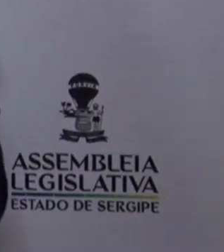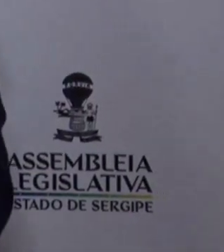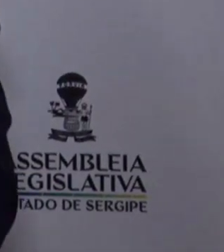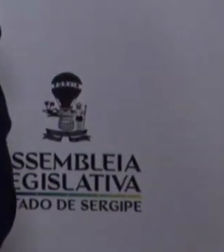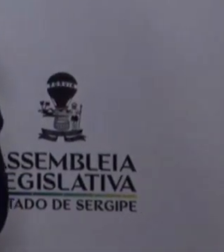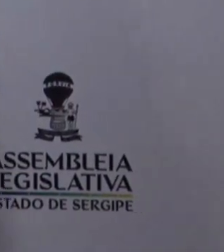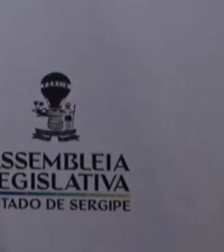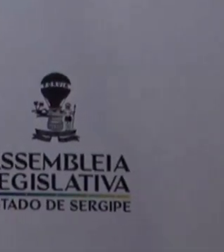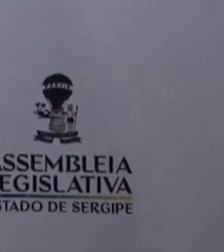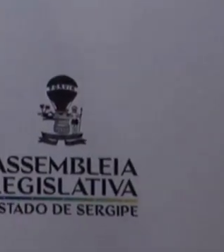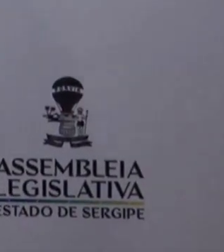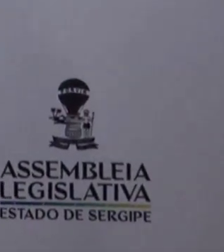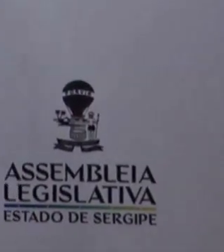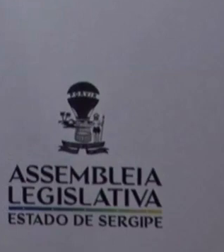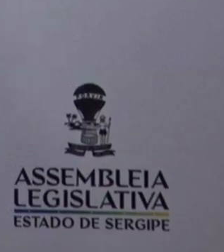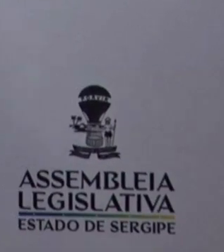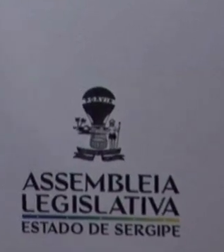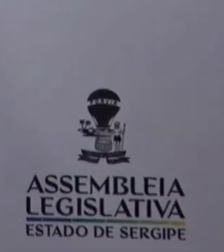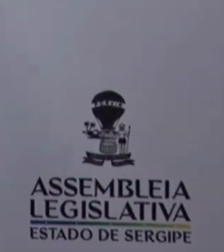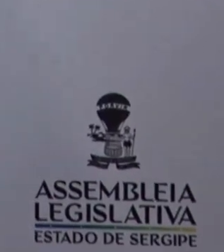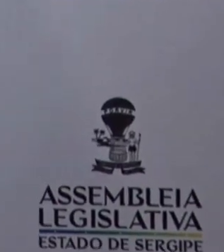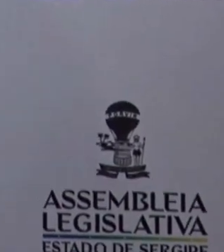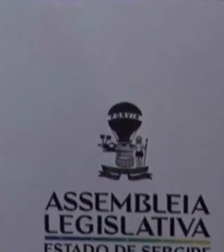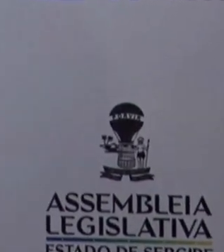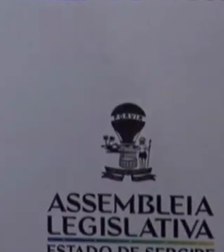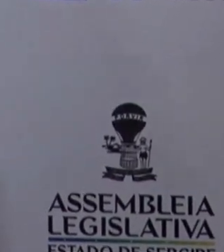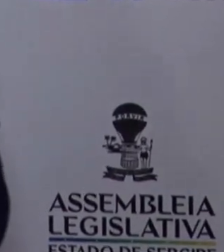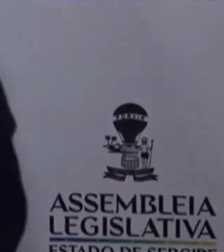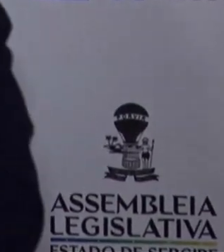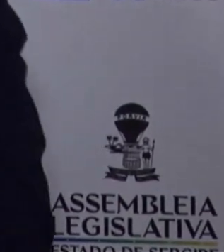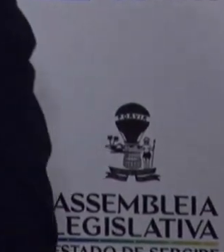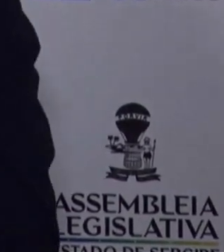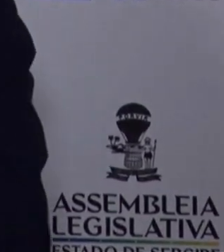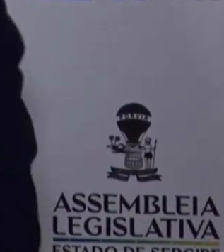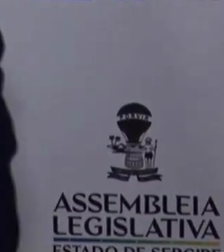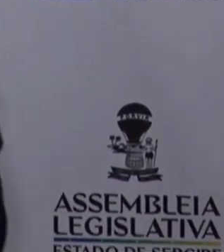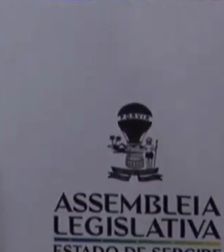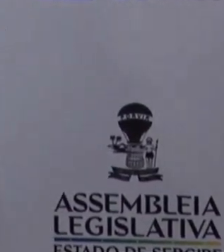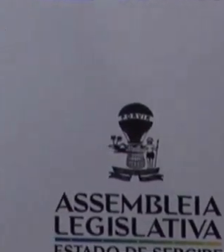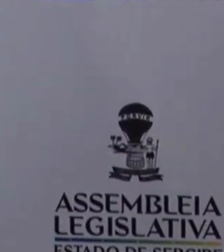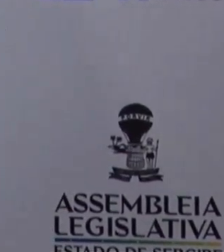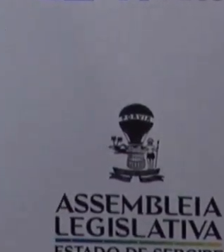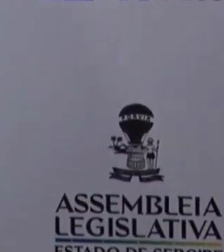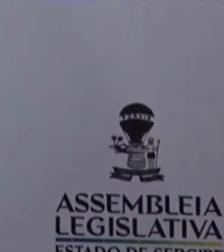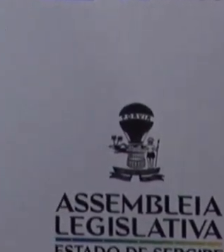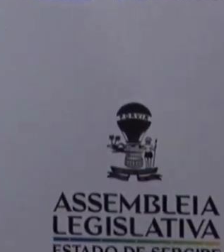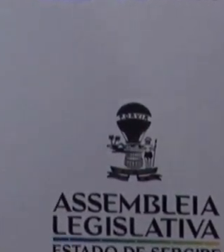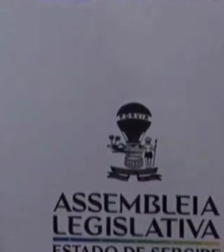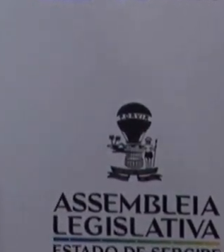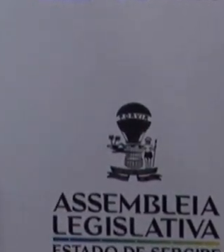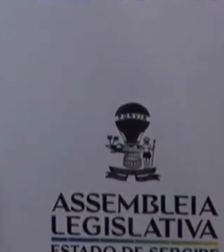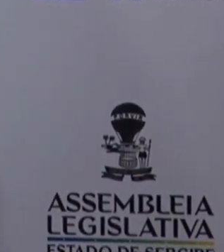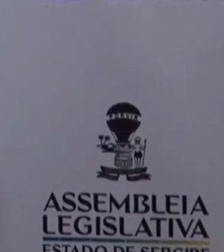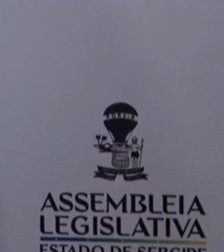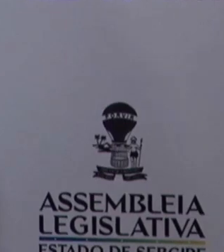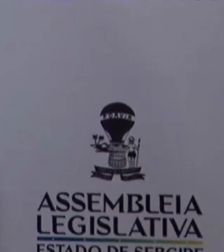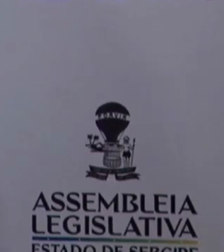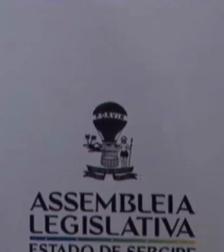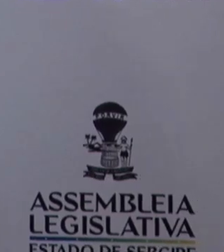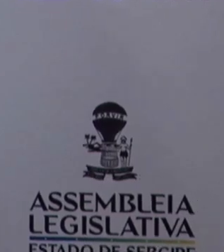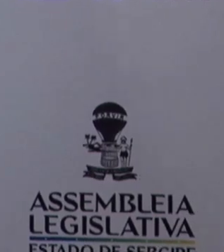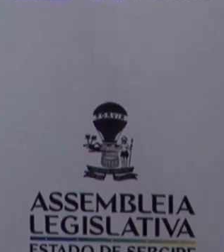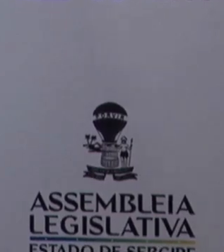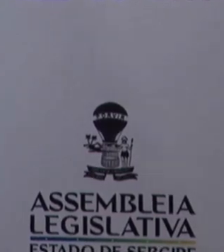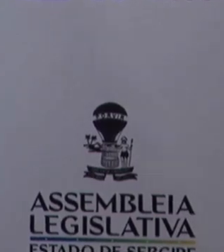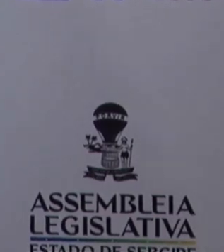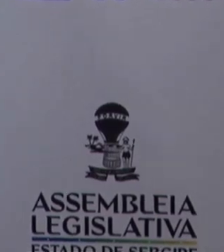líder da oposição aqui na casa, e para você que não assistiu ou não acompanhou pela TV Alese,